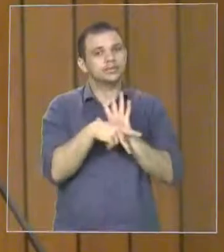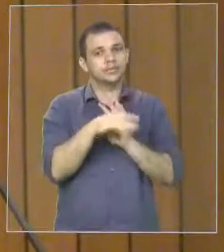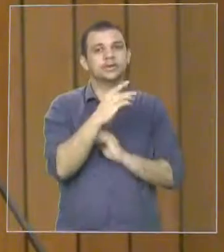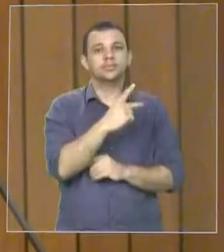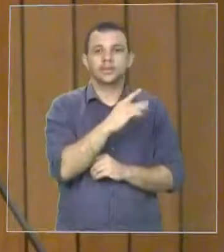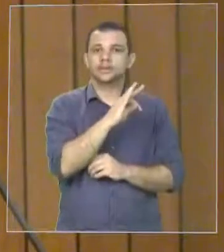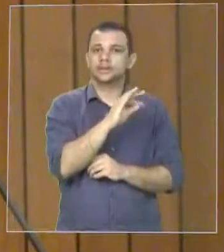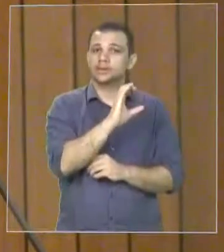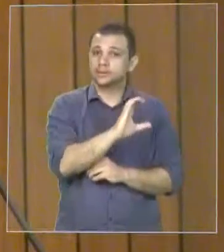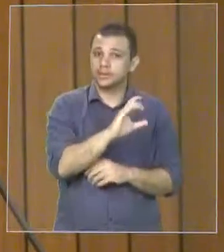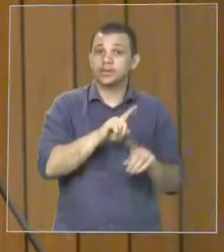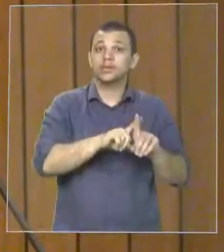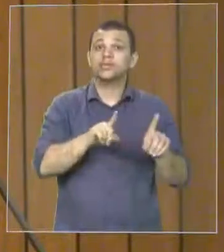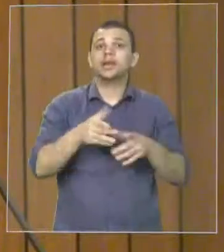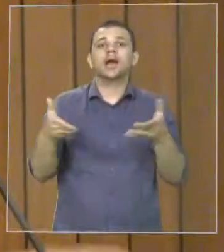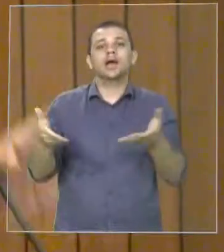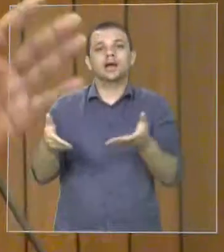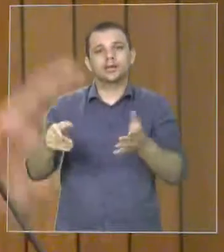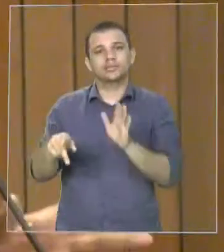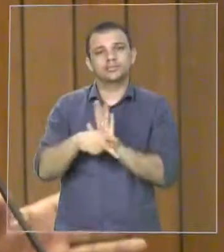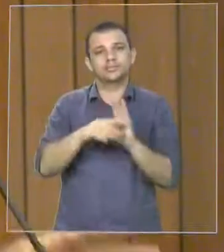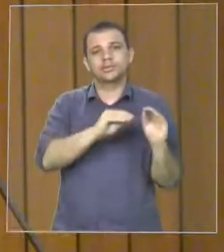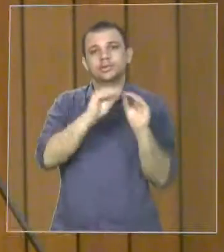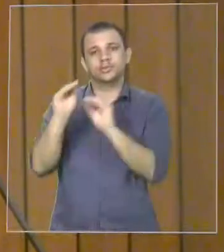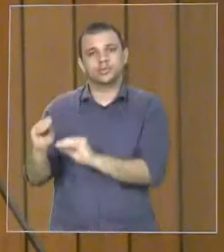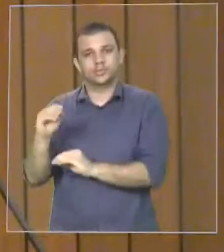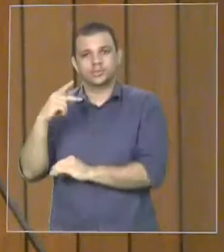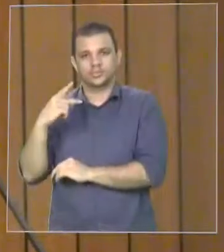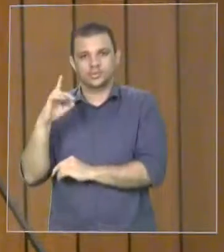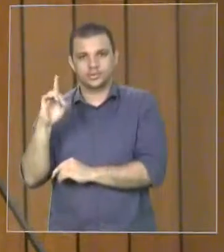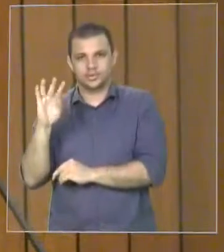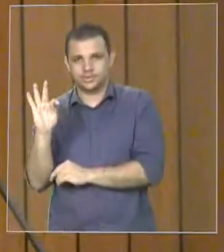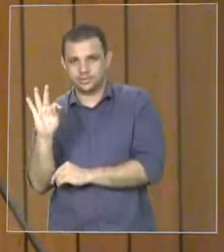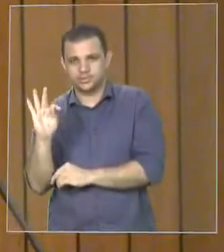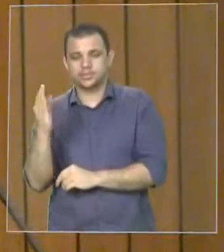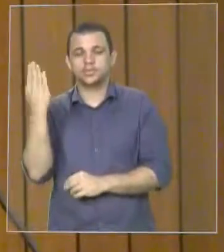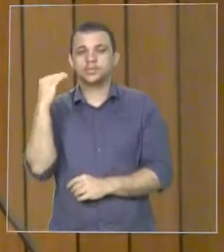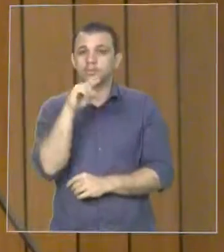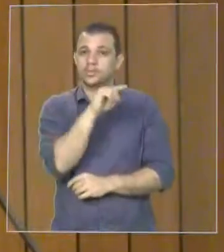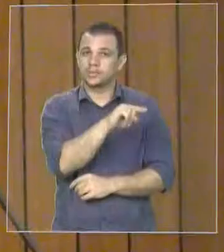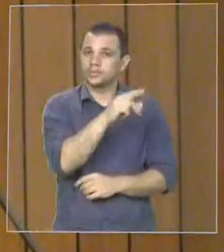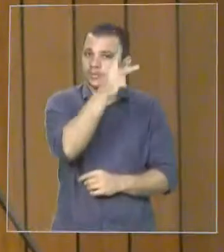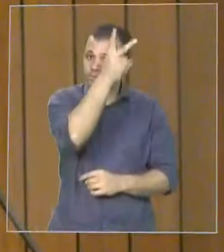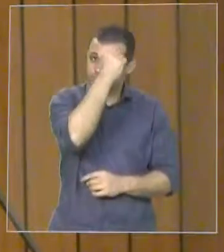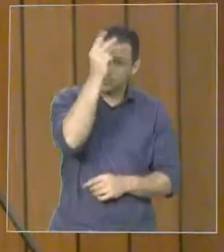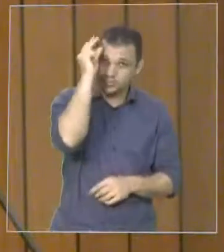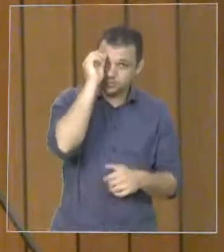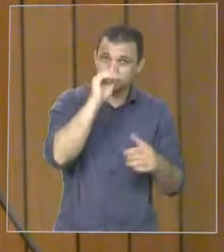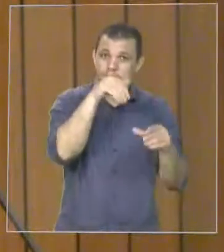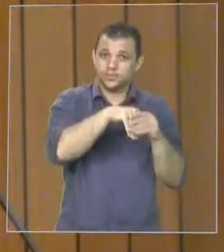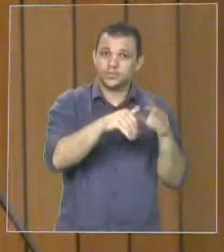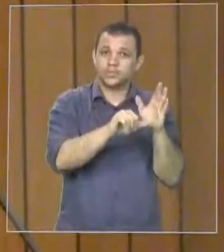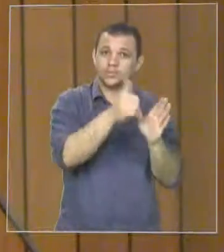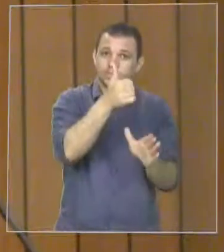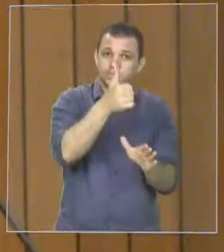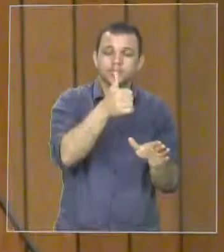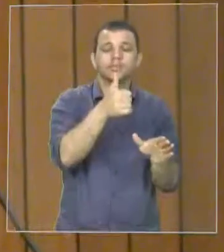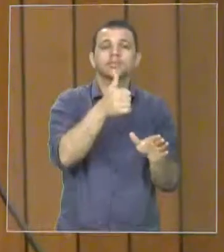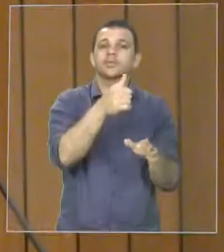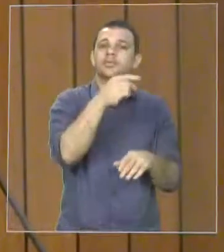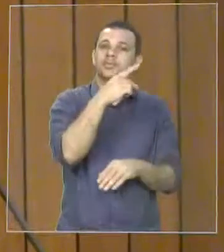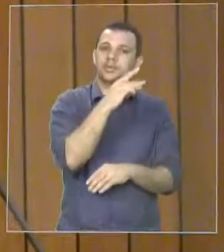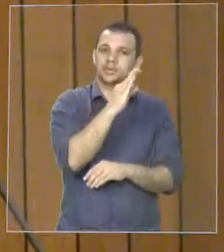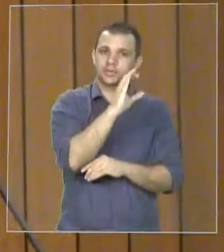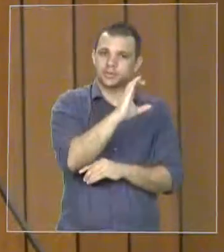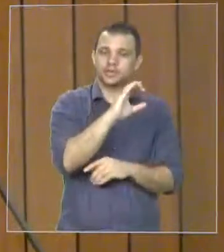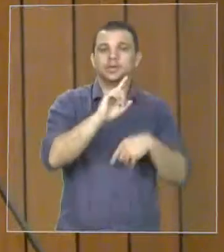partido, deputado federal e foi eleito prefeito e reeleito prefeito da capital pelo PDT.